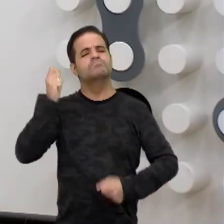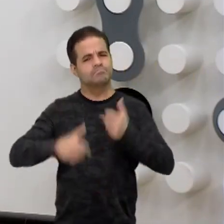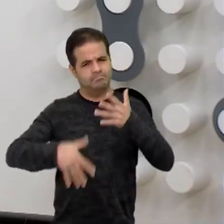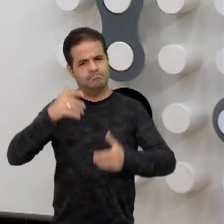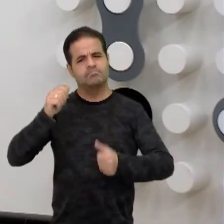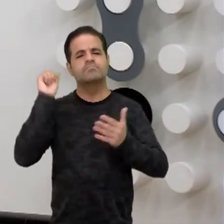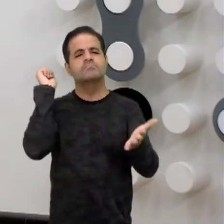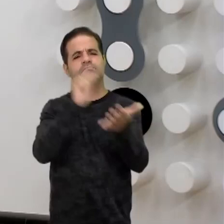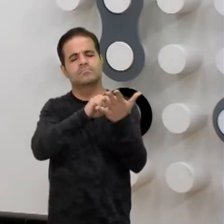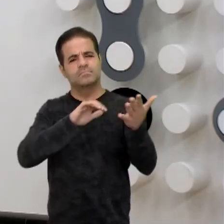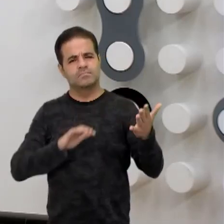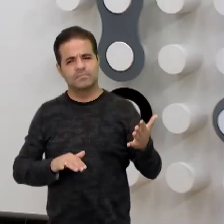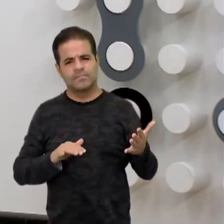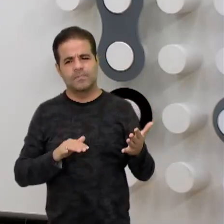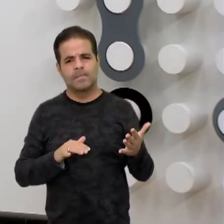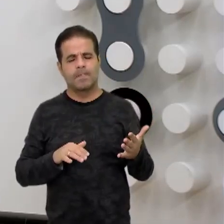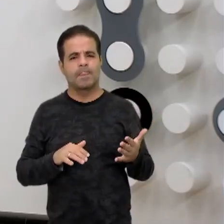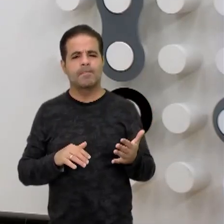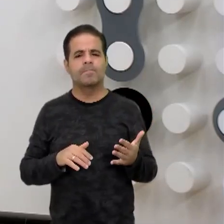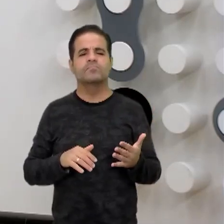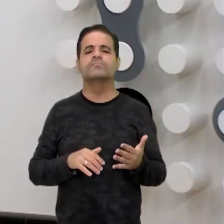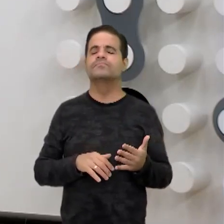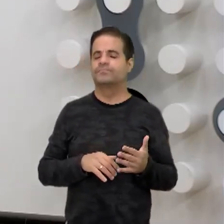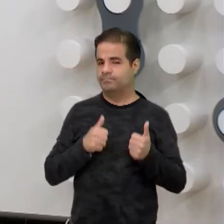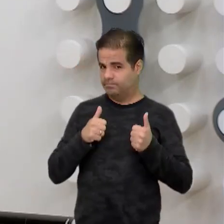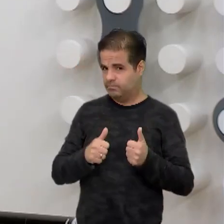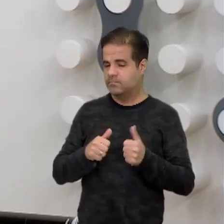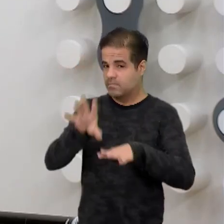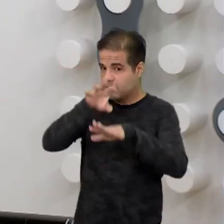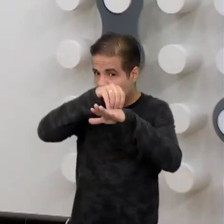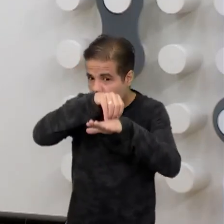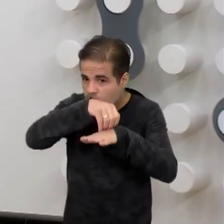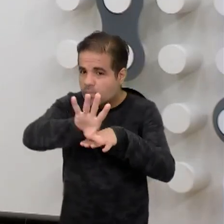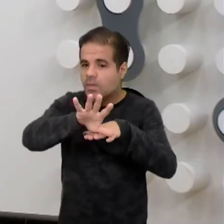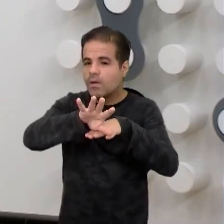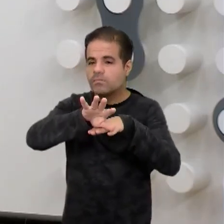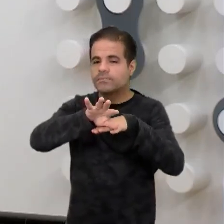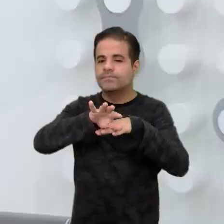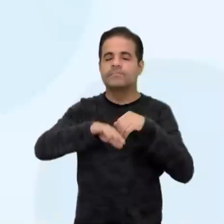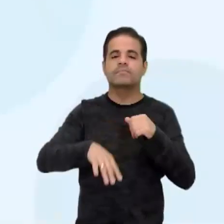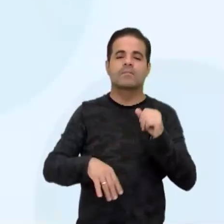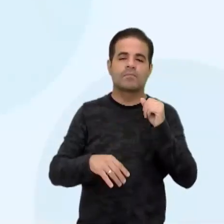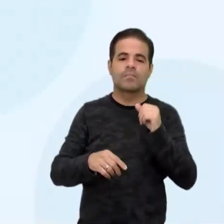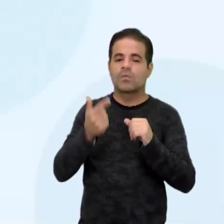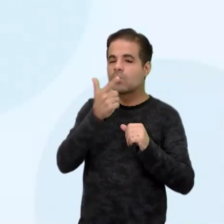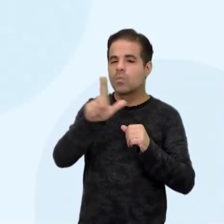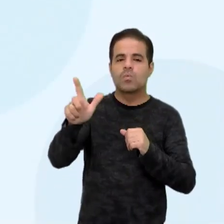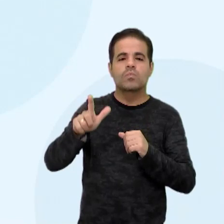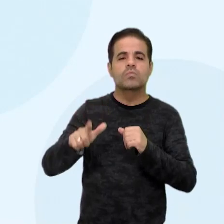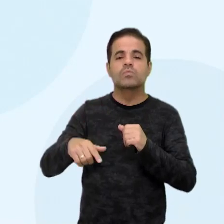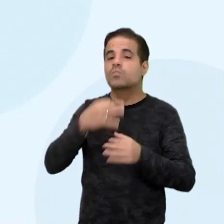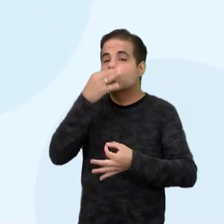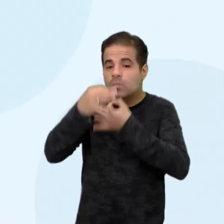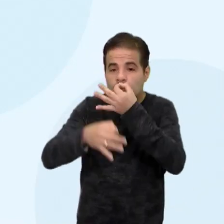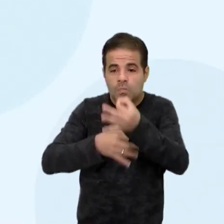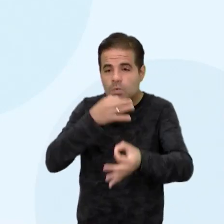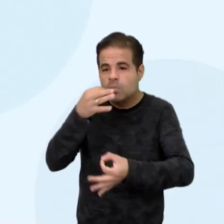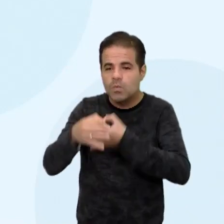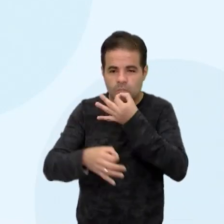essa atividade, tá joia? Então, passar mais um slide aqui. Últimas